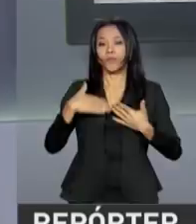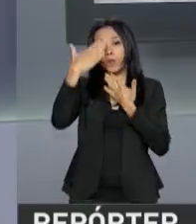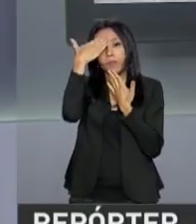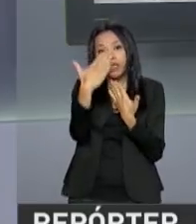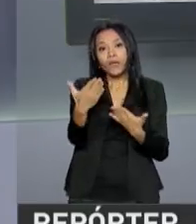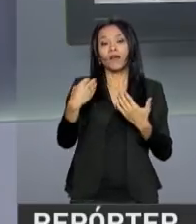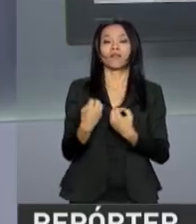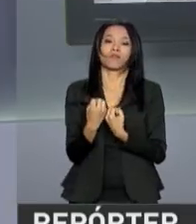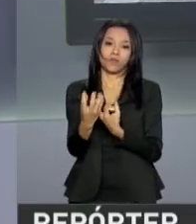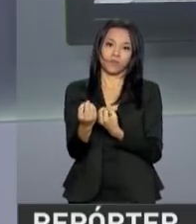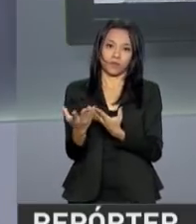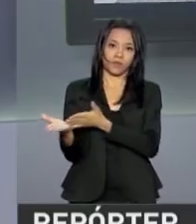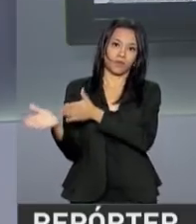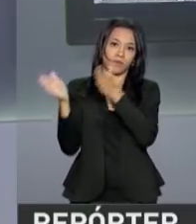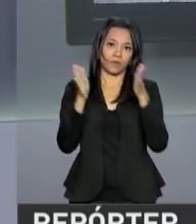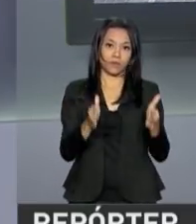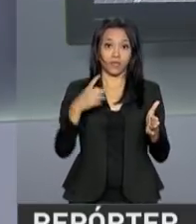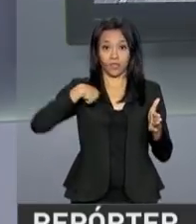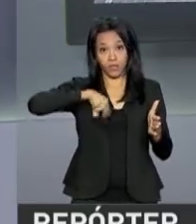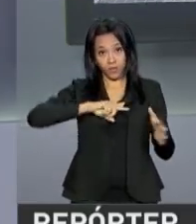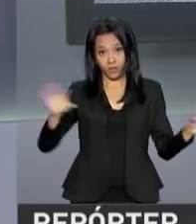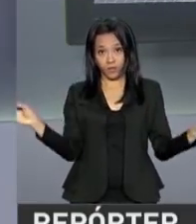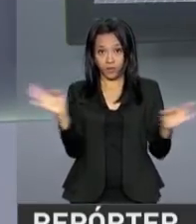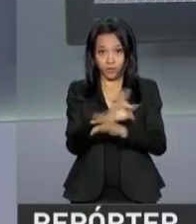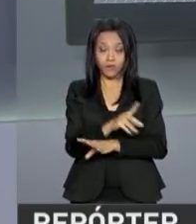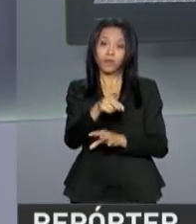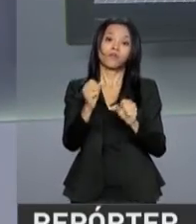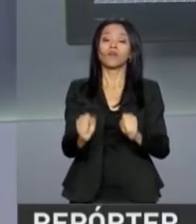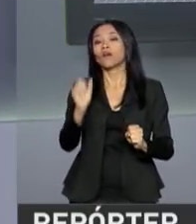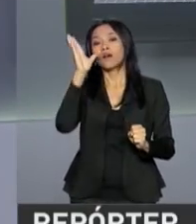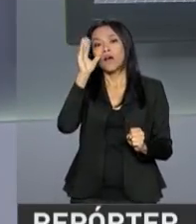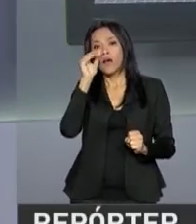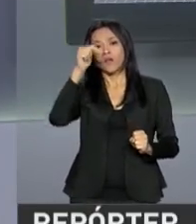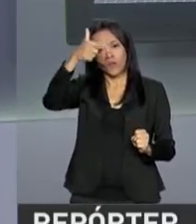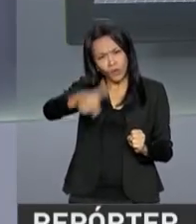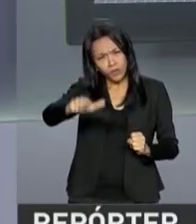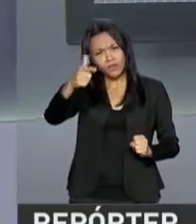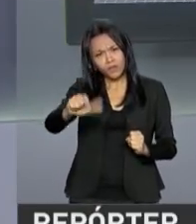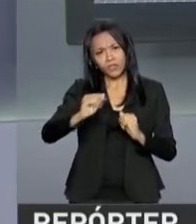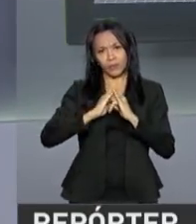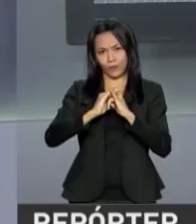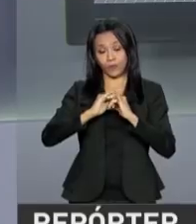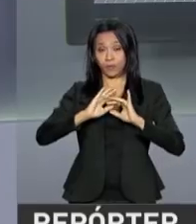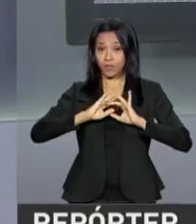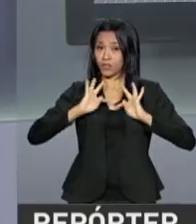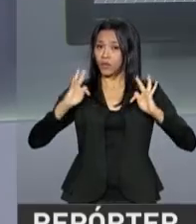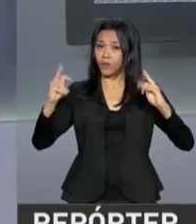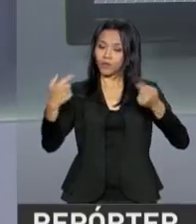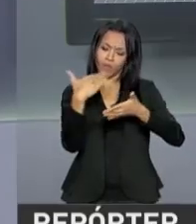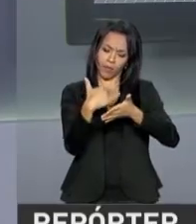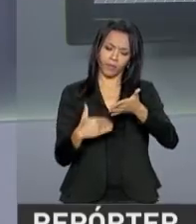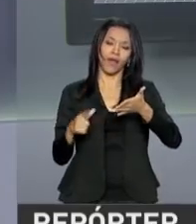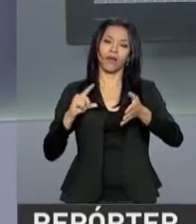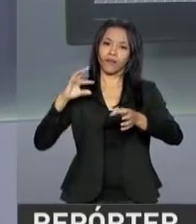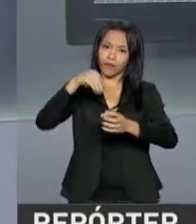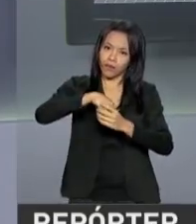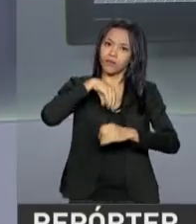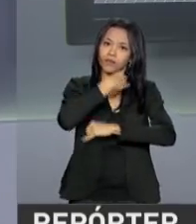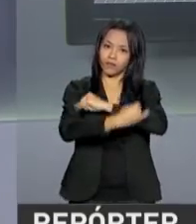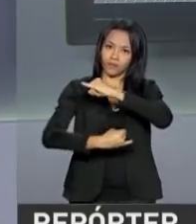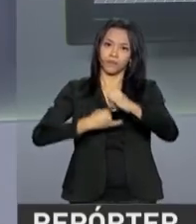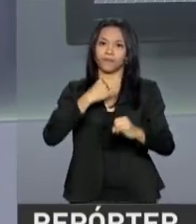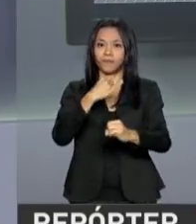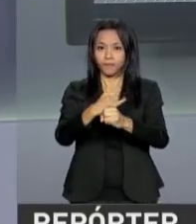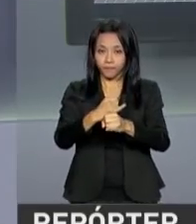informações e nós ficamos por aqui você pode rever as reportagens no youtube e toda nossa programação também está na página da